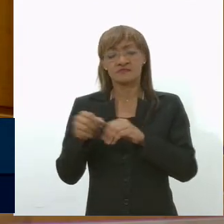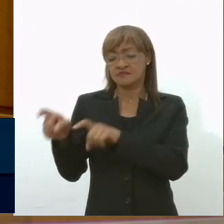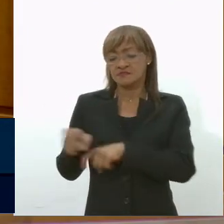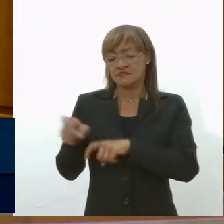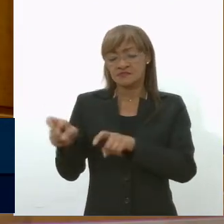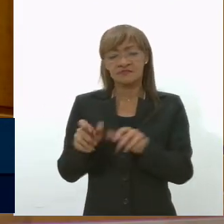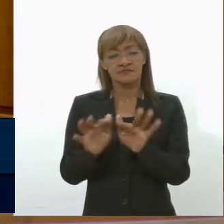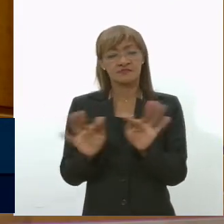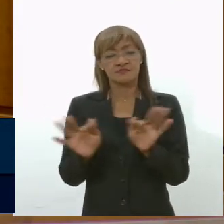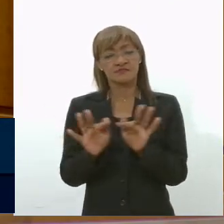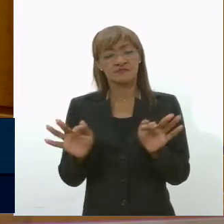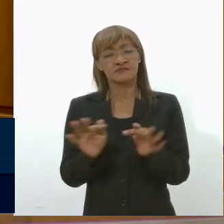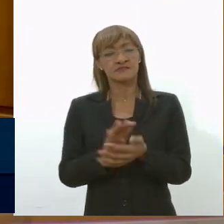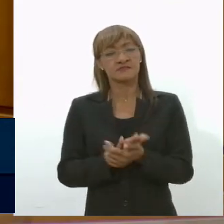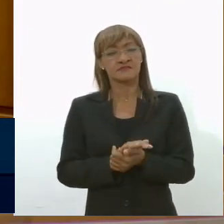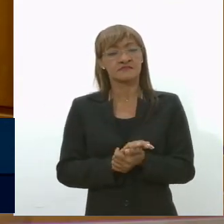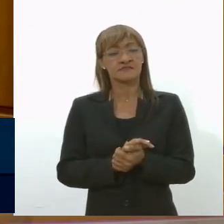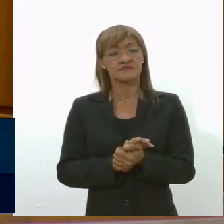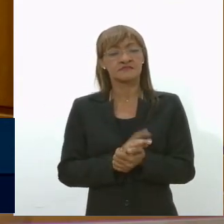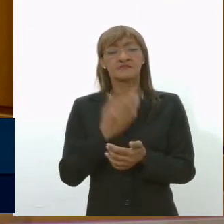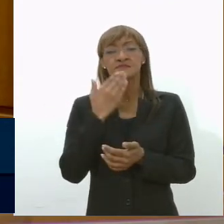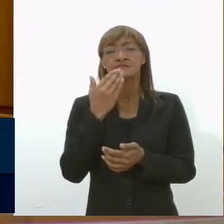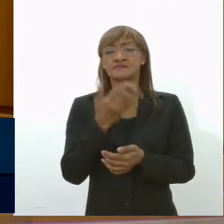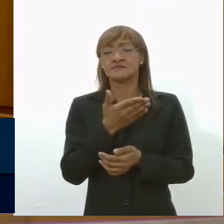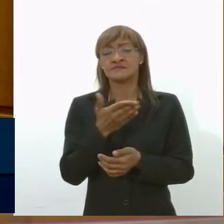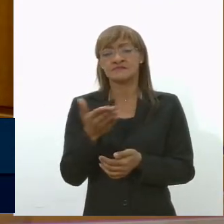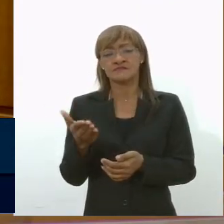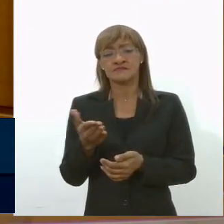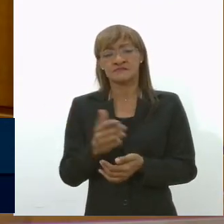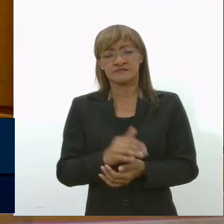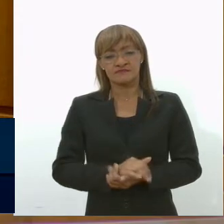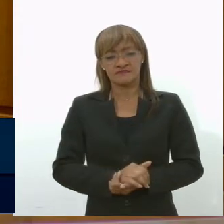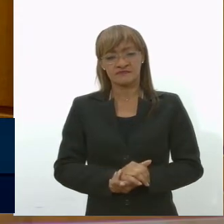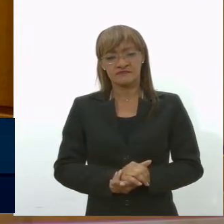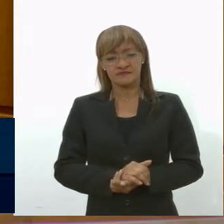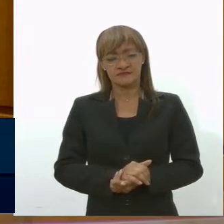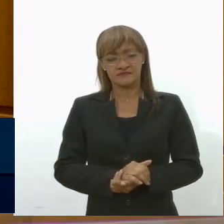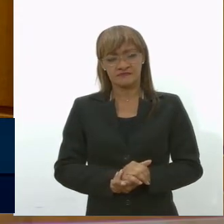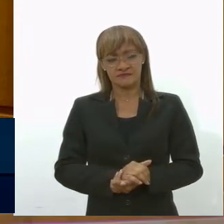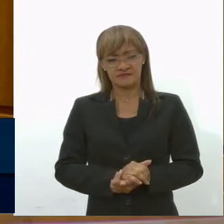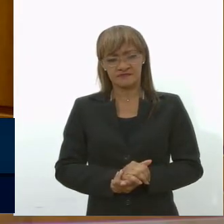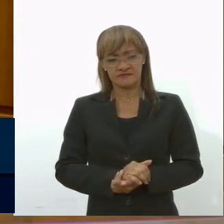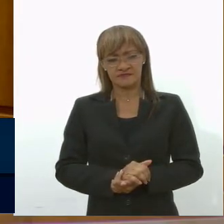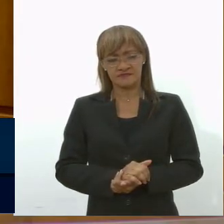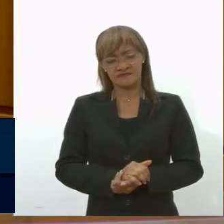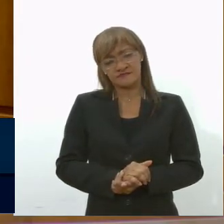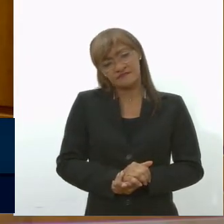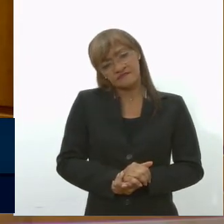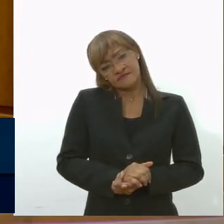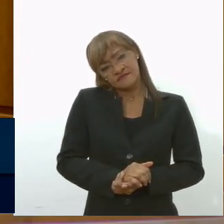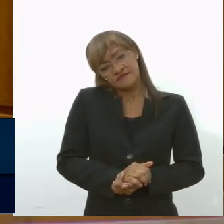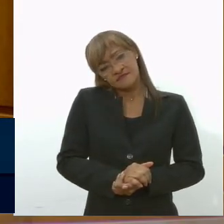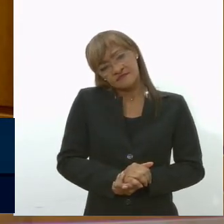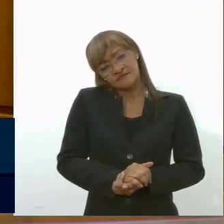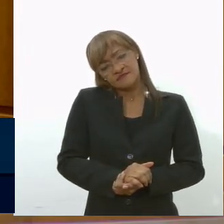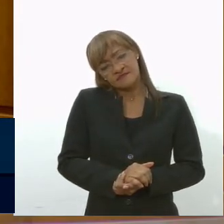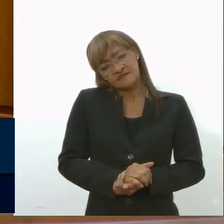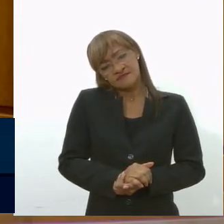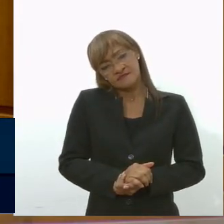trago aqui o apelo deles, nos povoados desses municípios que formam esse círculo ali do Baixo São Francisco, e